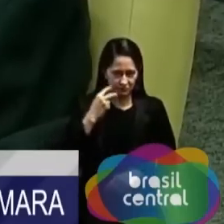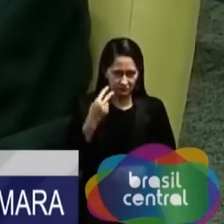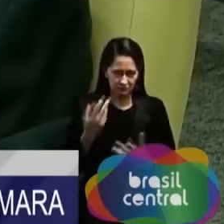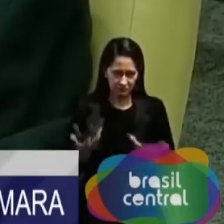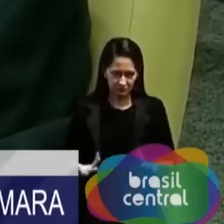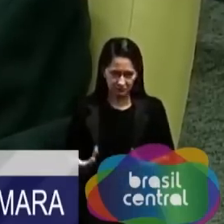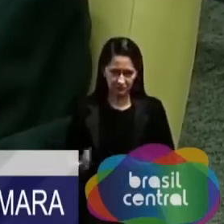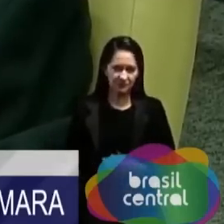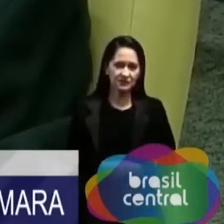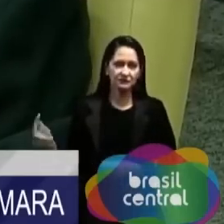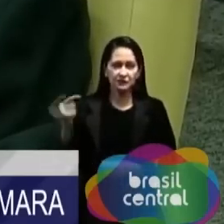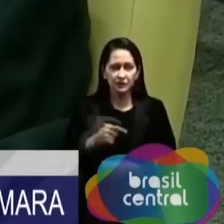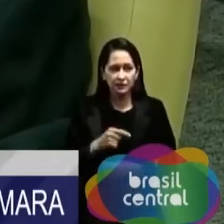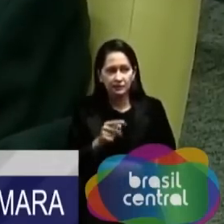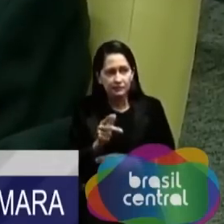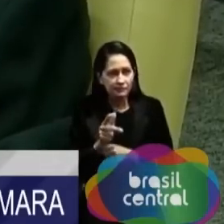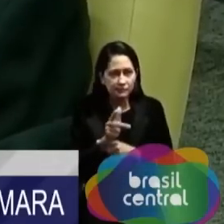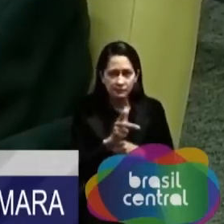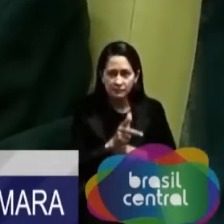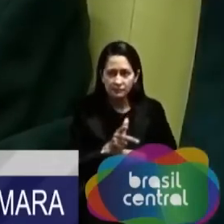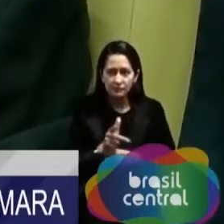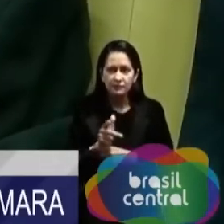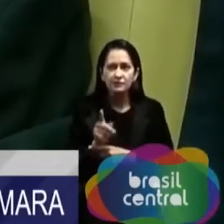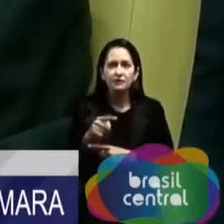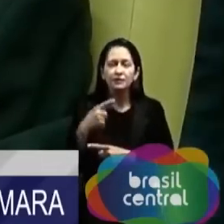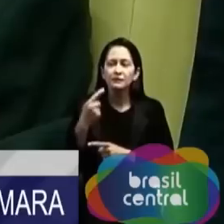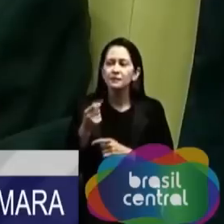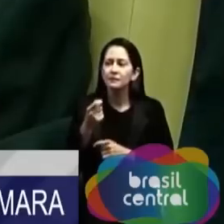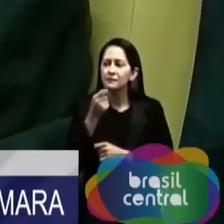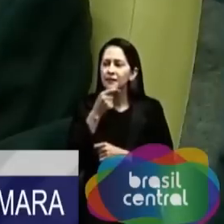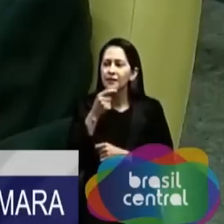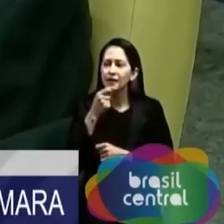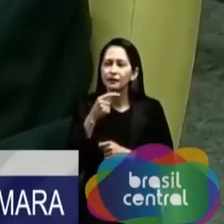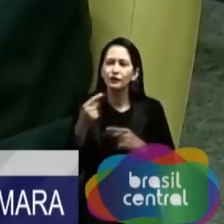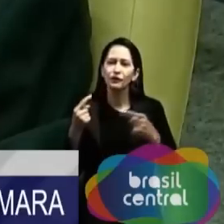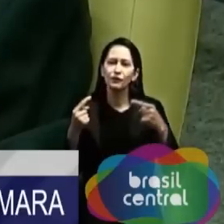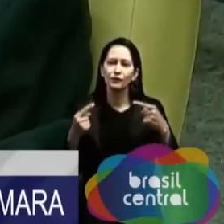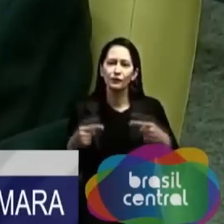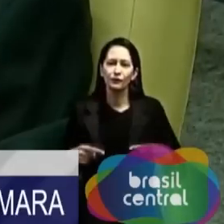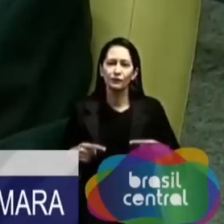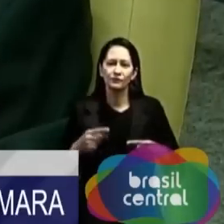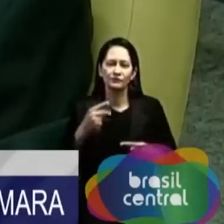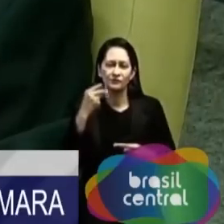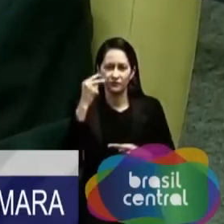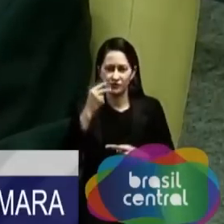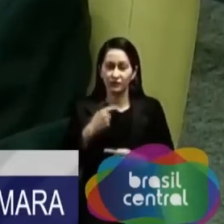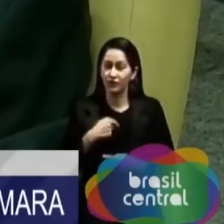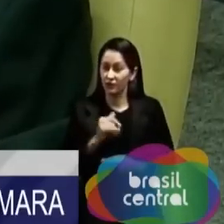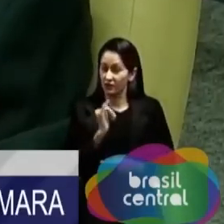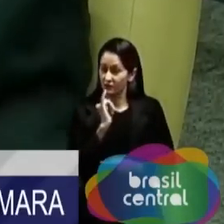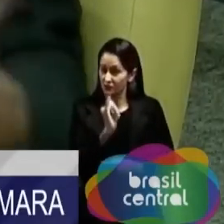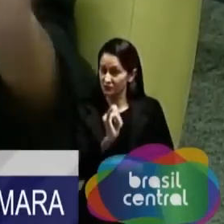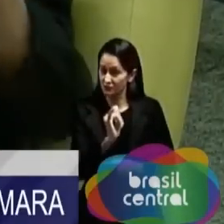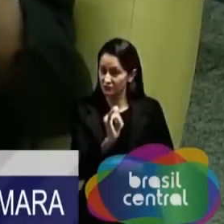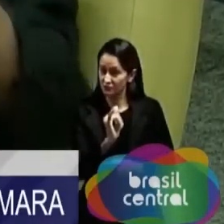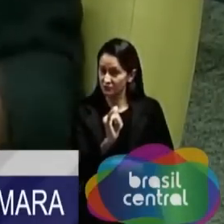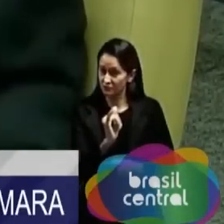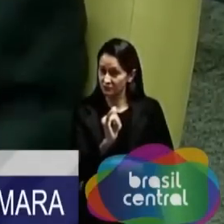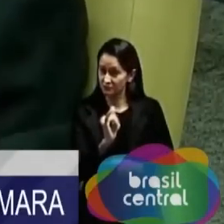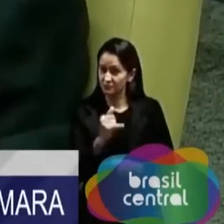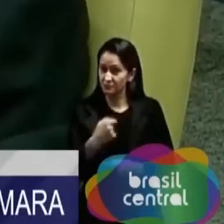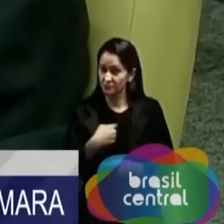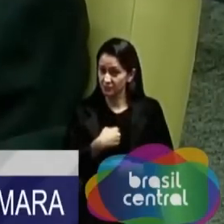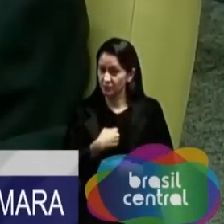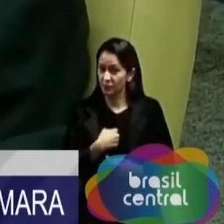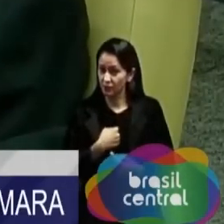cá para ficar fazendo chacota de vereadores, eu já vou dando um aviso. Eu vou ser o próximo Clécio